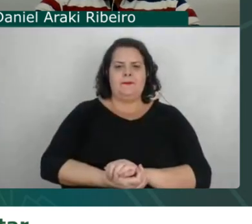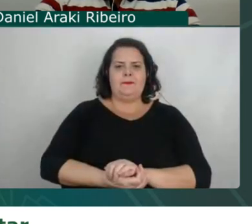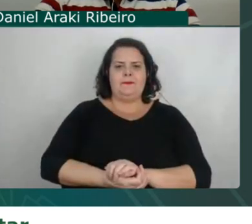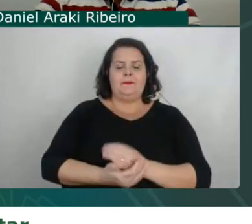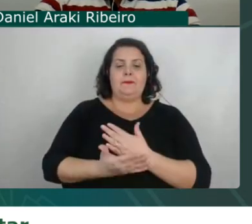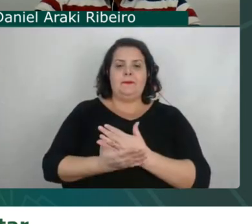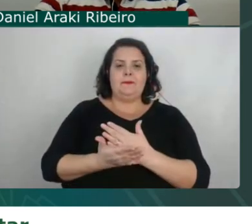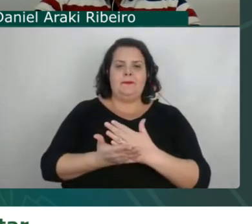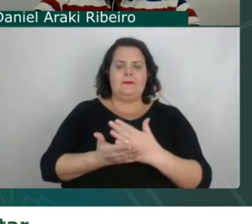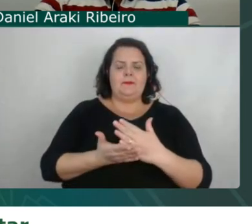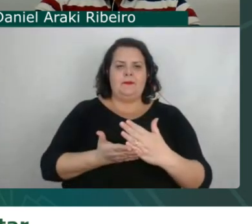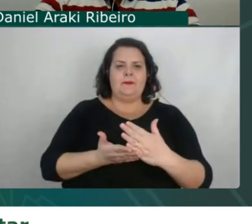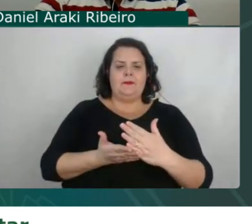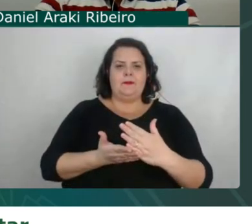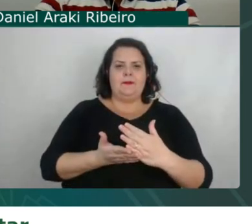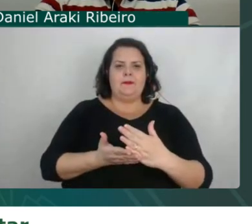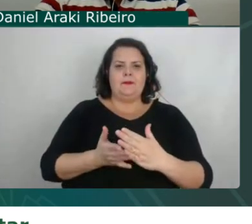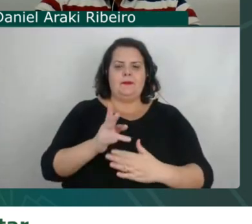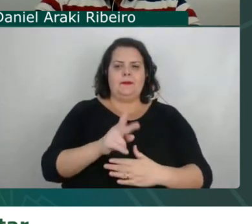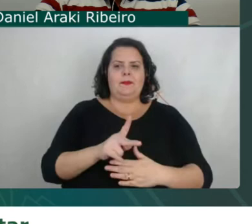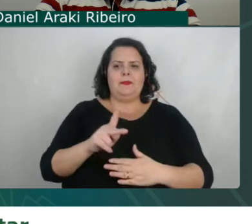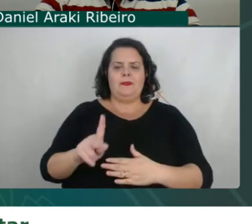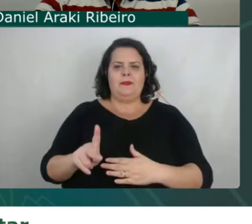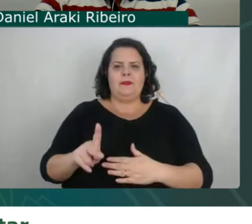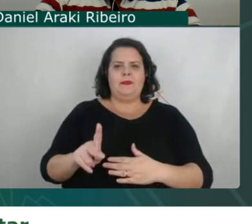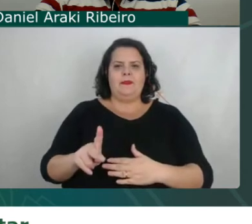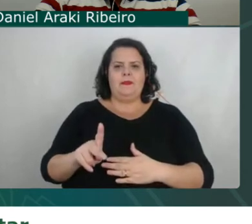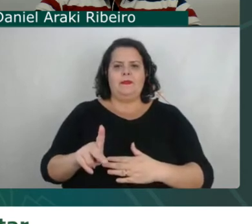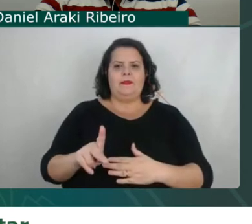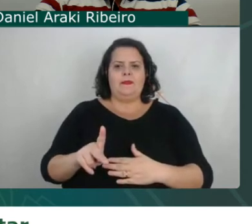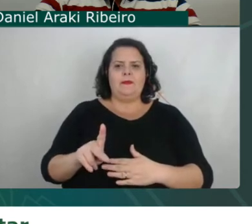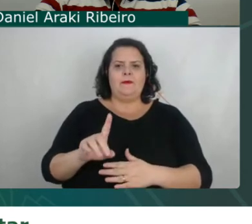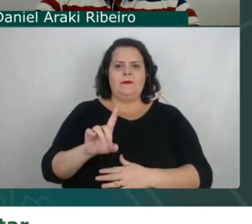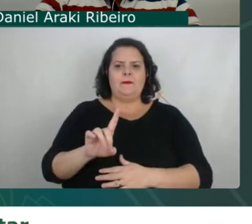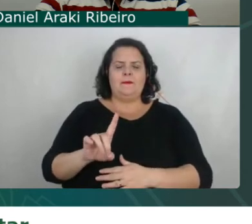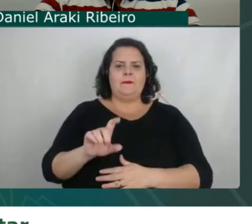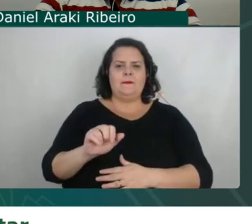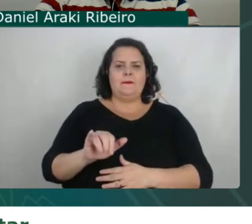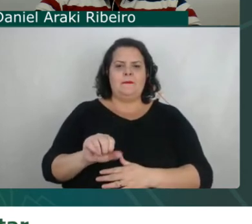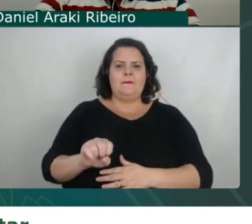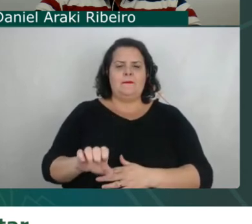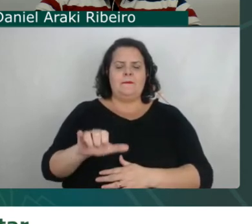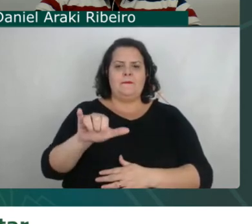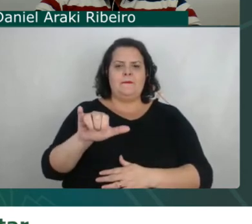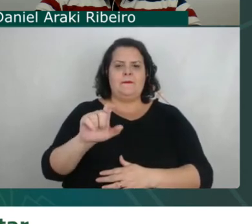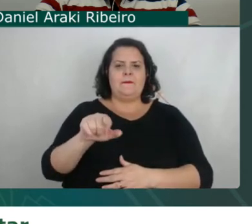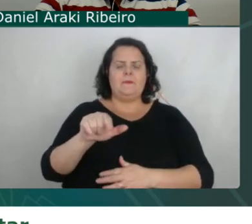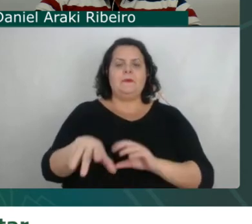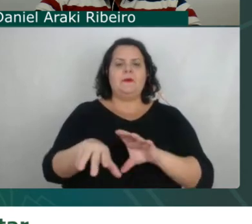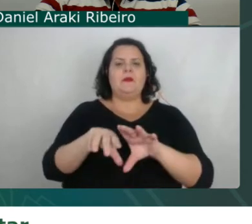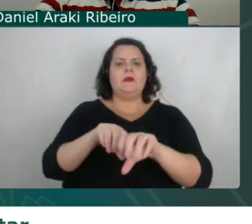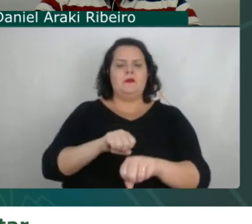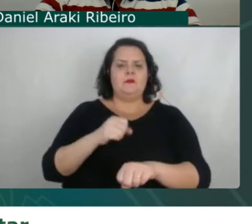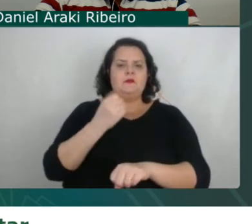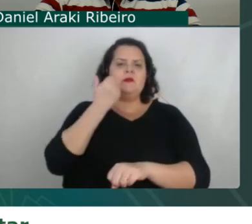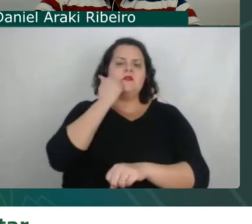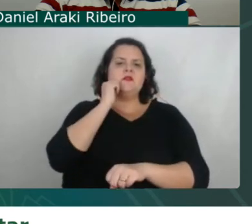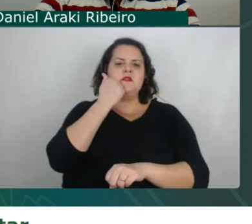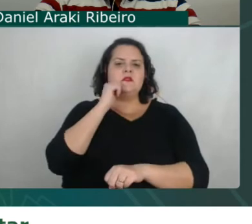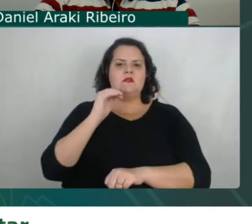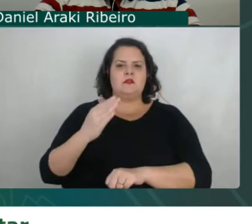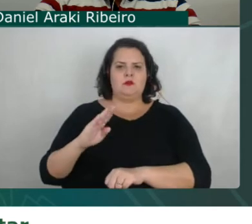Deise. A professora Deise, ela é formada em Ciências Biológicas, na modalidade